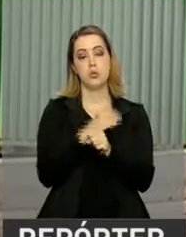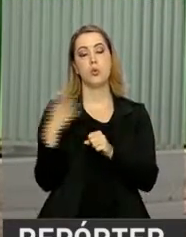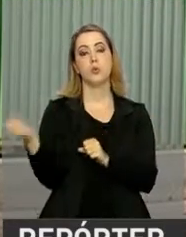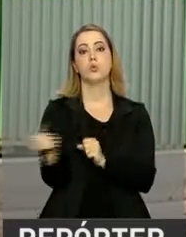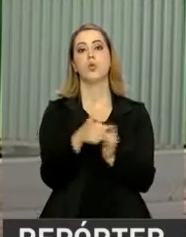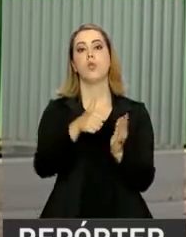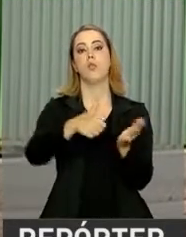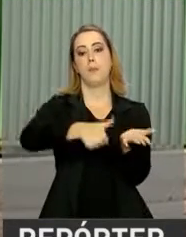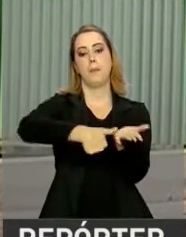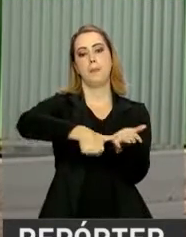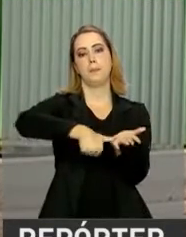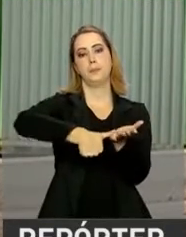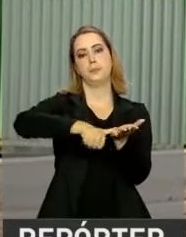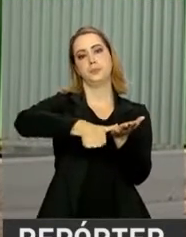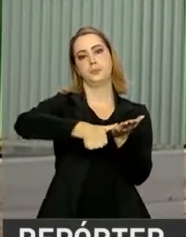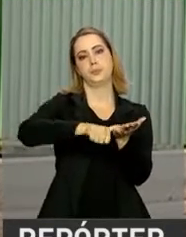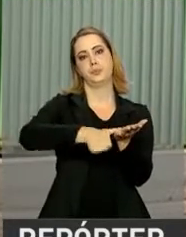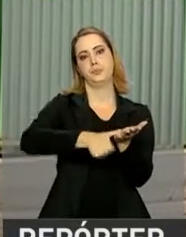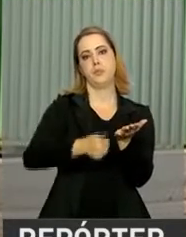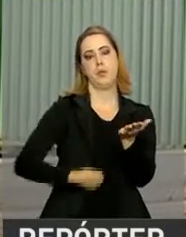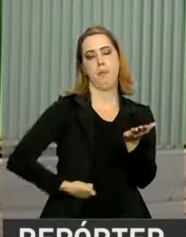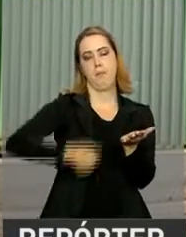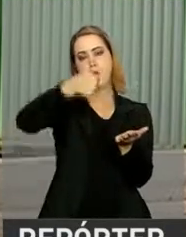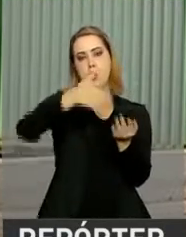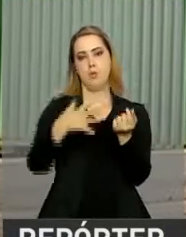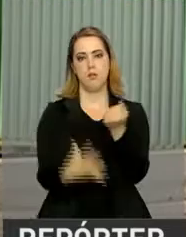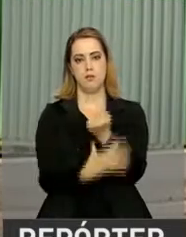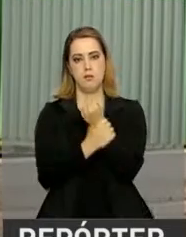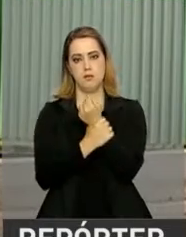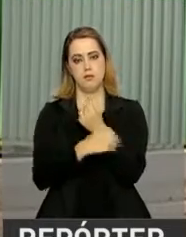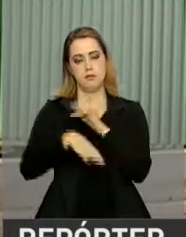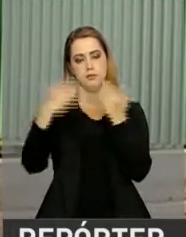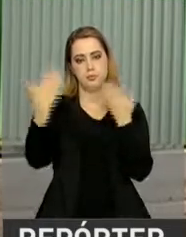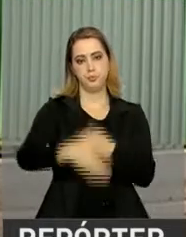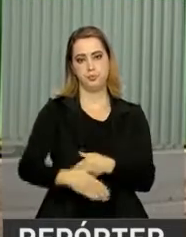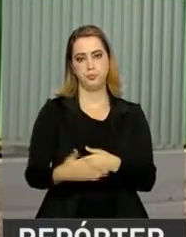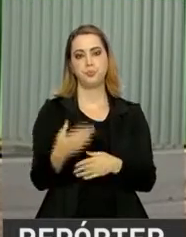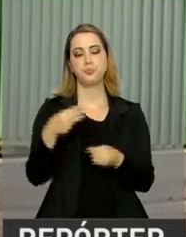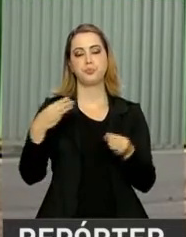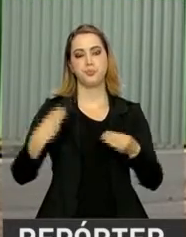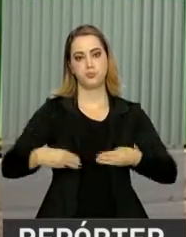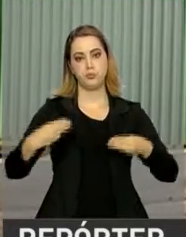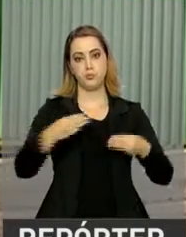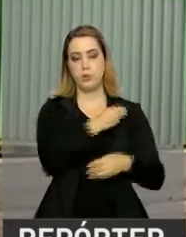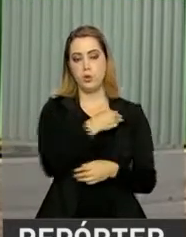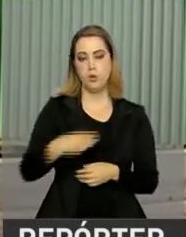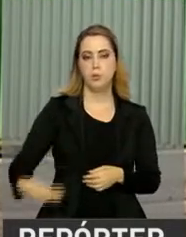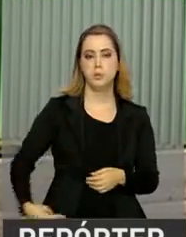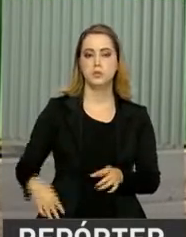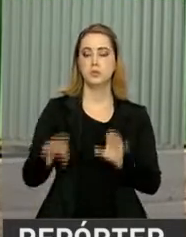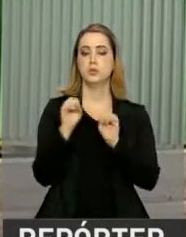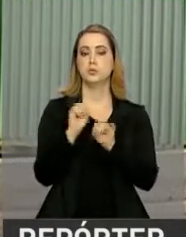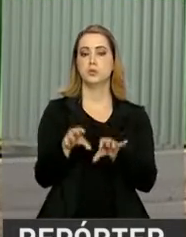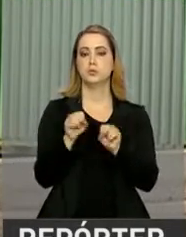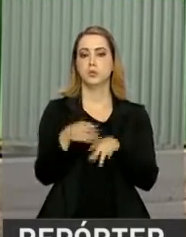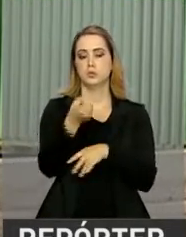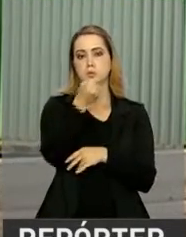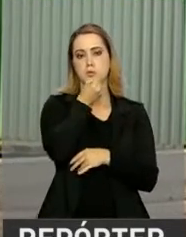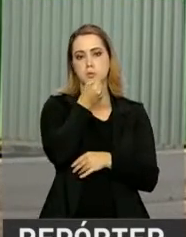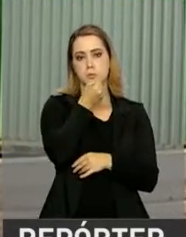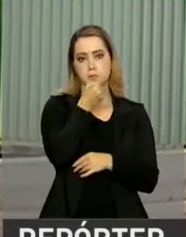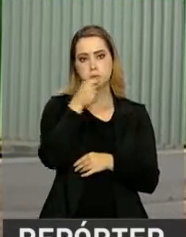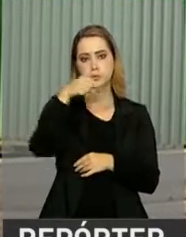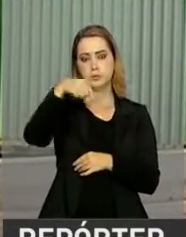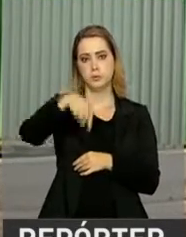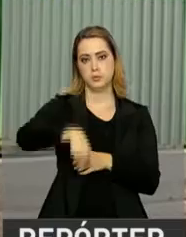dos participantes. Isso para aumentar a segurança da prova. Agora há pouco, o ministro da Educação, Mendonça Filho, concedeu uma entrevista coletiva